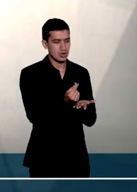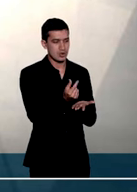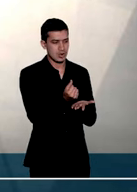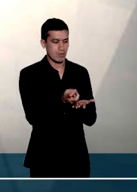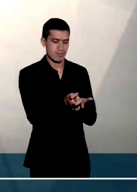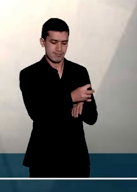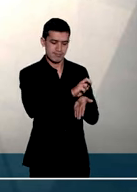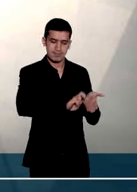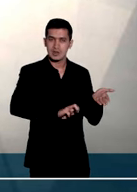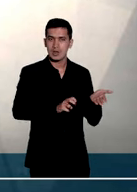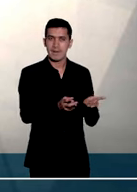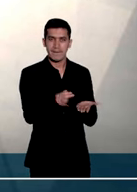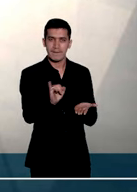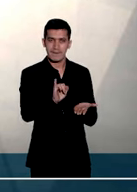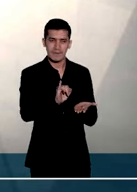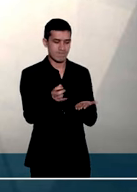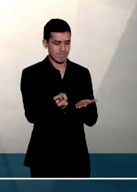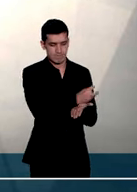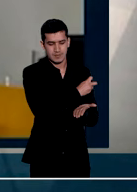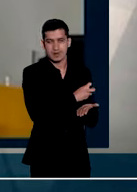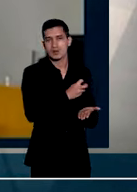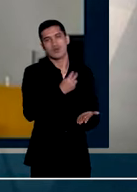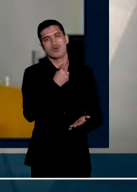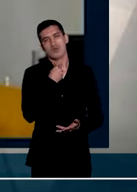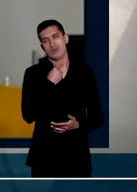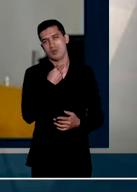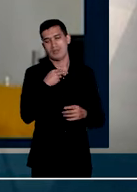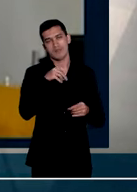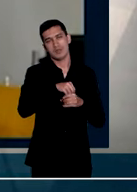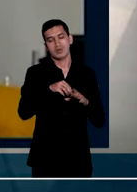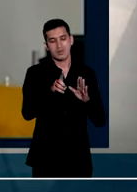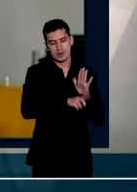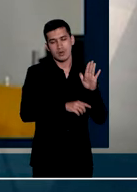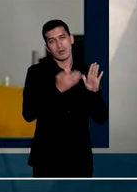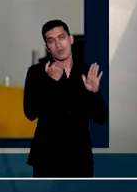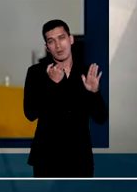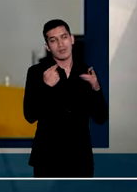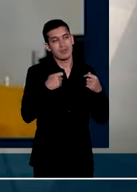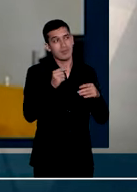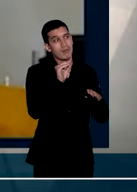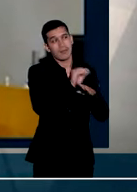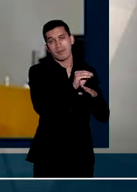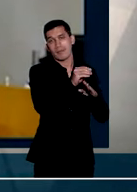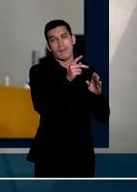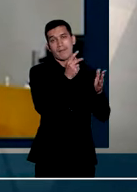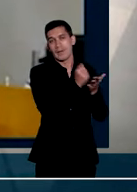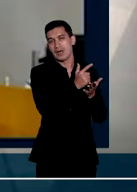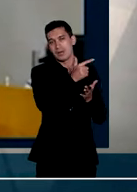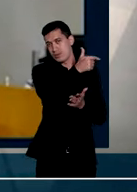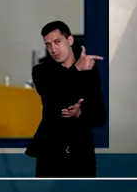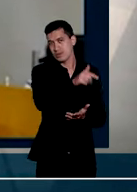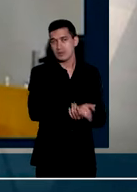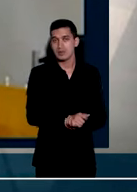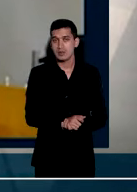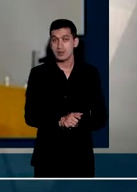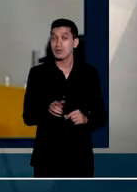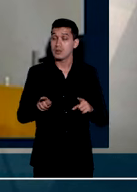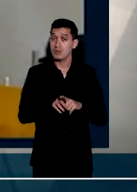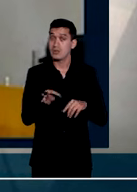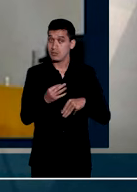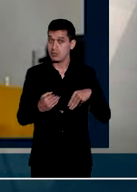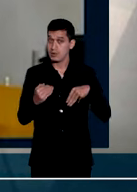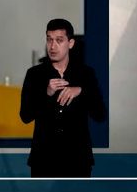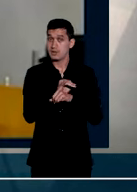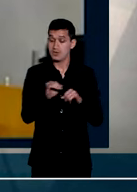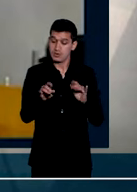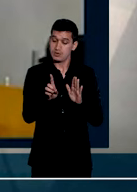à concretização do direito aos alimentos quanto à legitimidade das partes na ação o ministro destacou que o direito